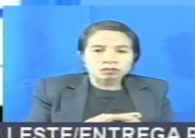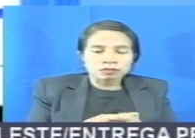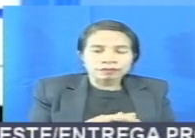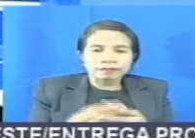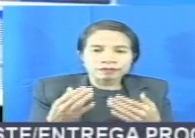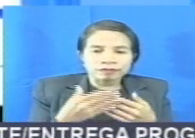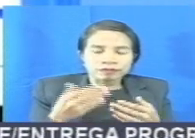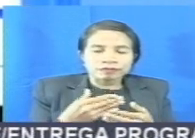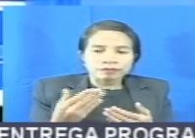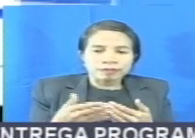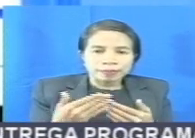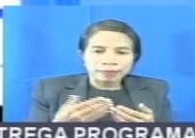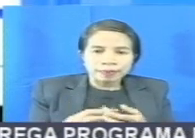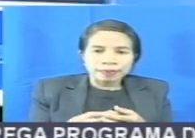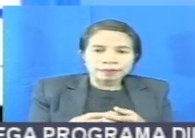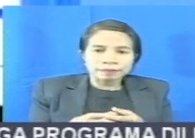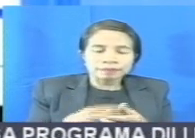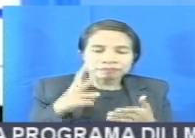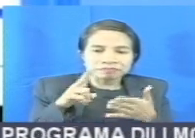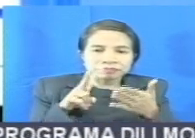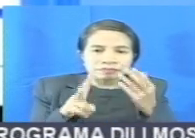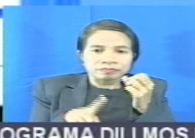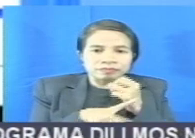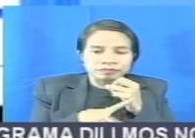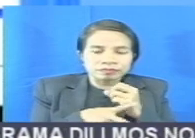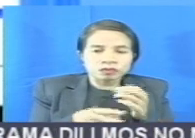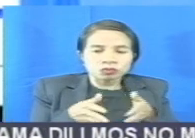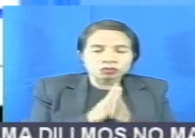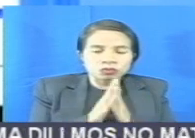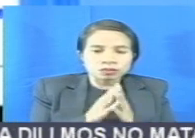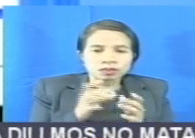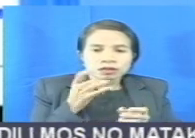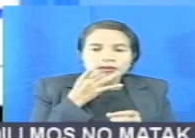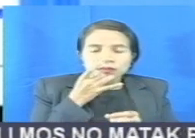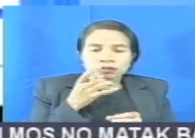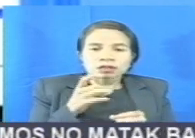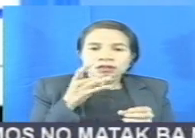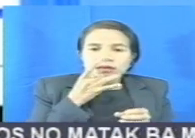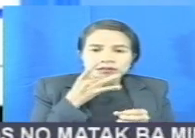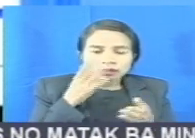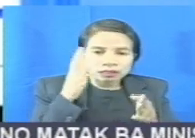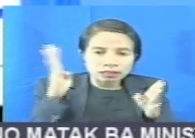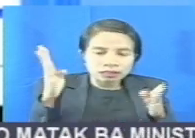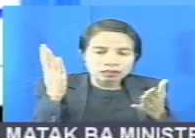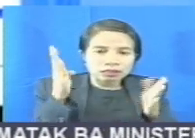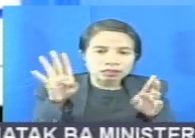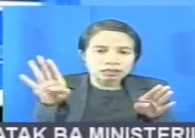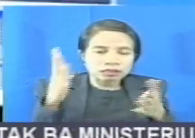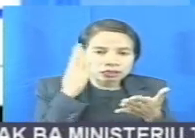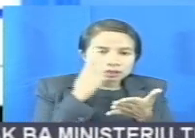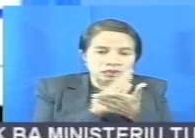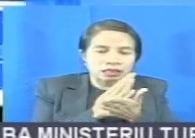bele provoca e vítimas né be husu ba eletricidade sirene tem será hamate e depois a buca fate